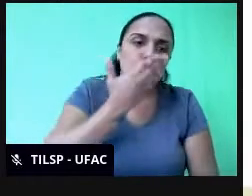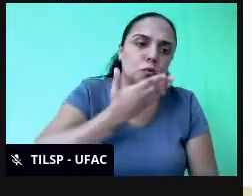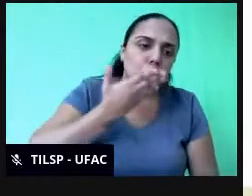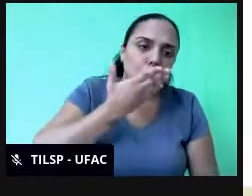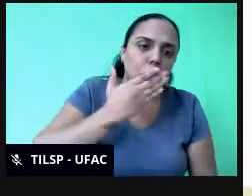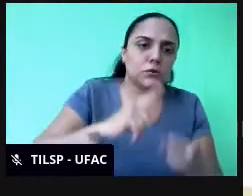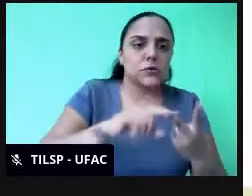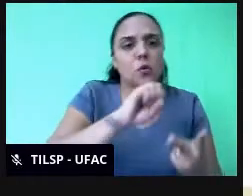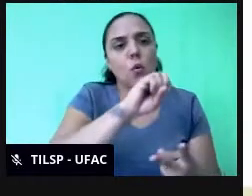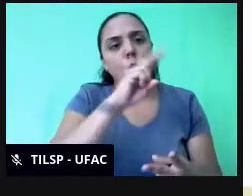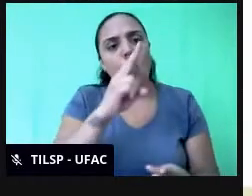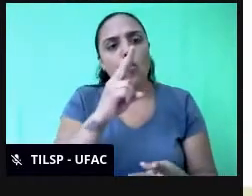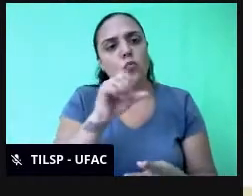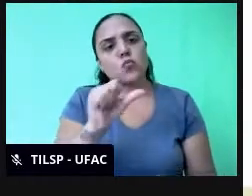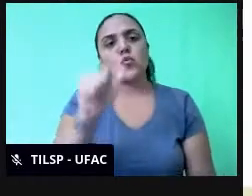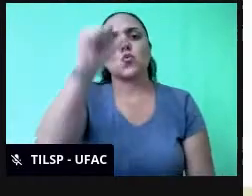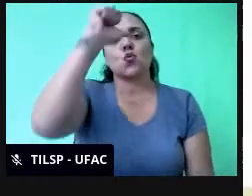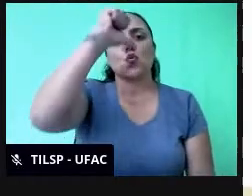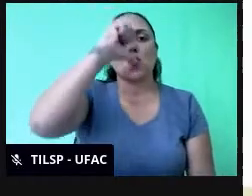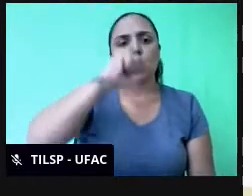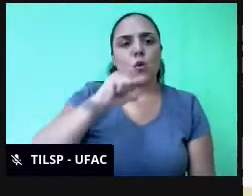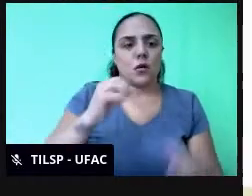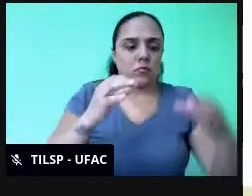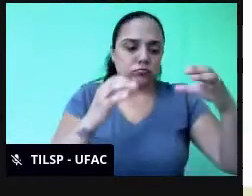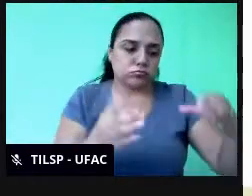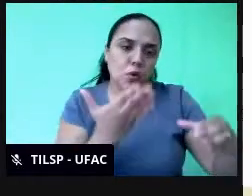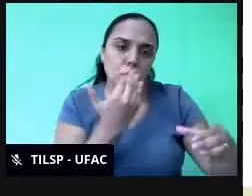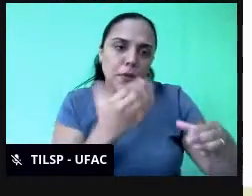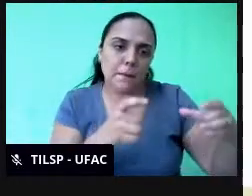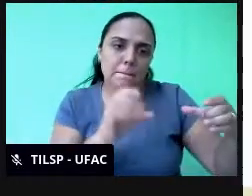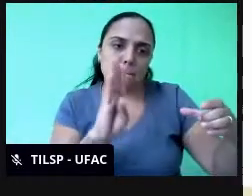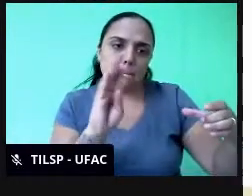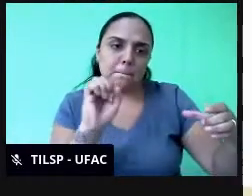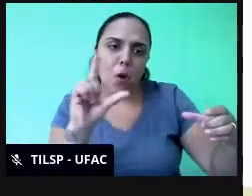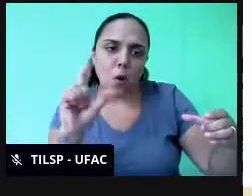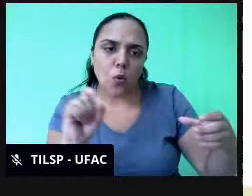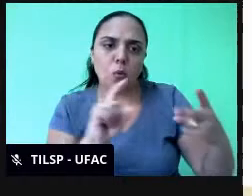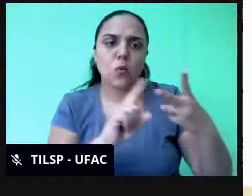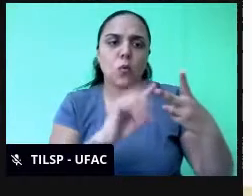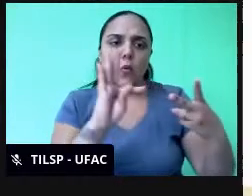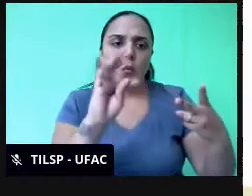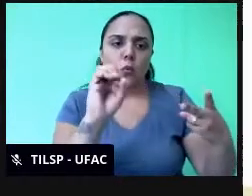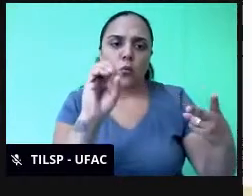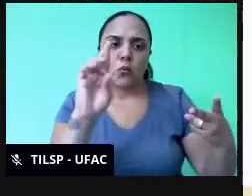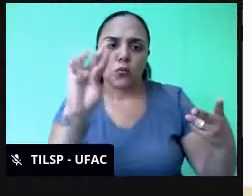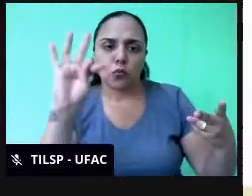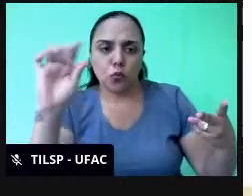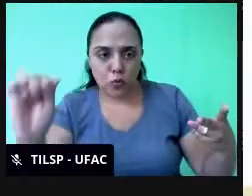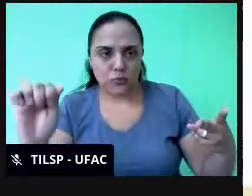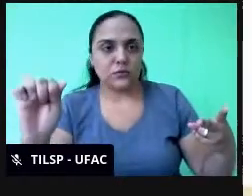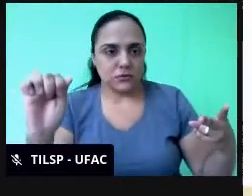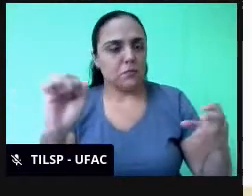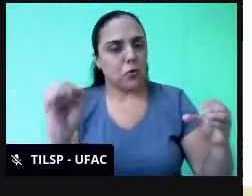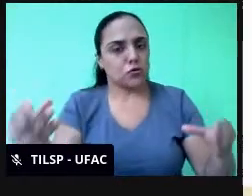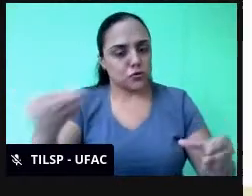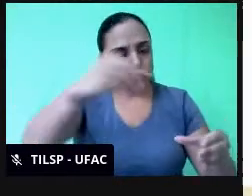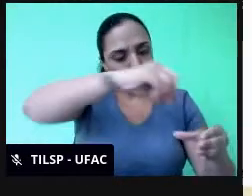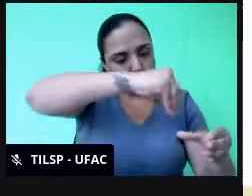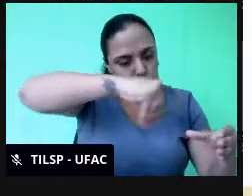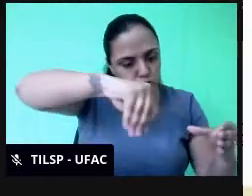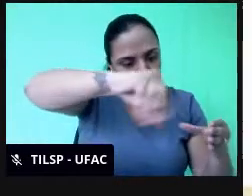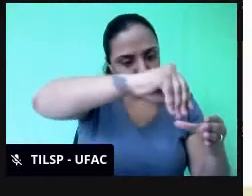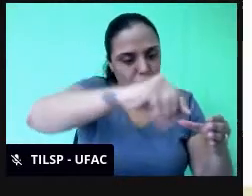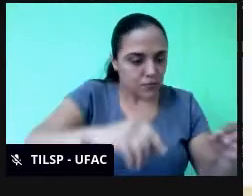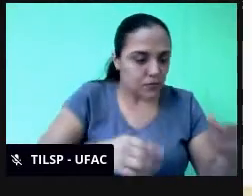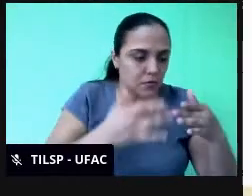e também, por exemplo, tortas, salgadas e etc., porque ele não tem sabor. Então, também é uma alternativa para a